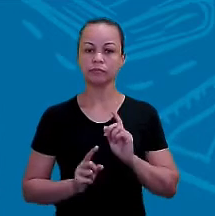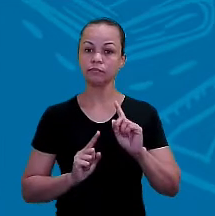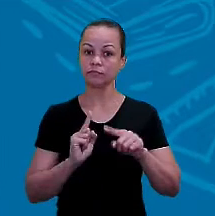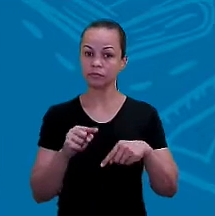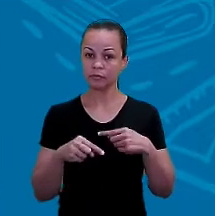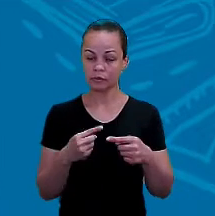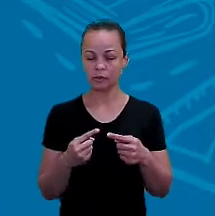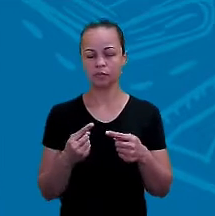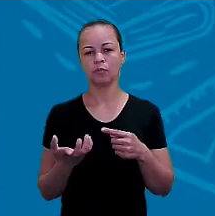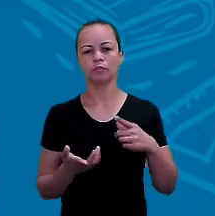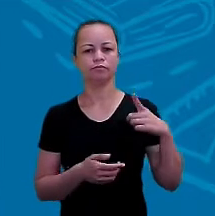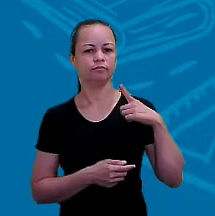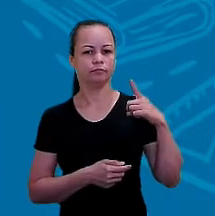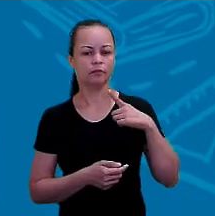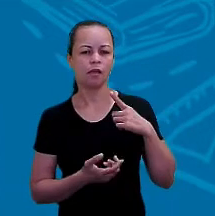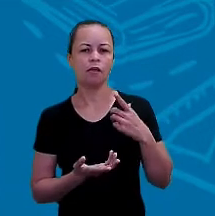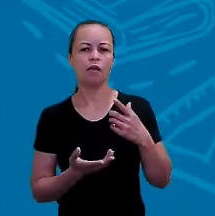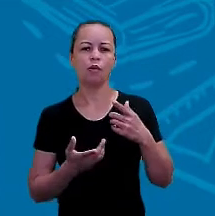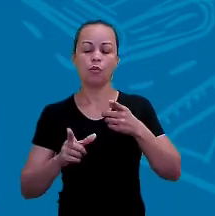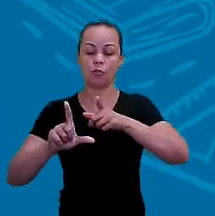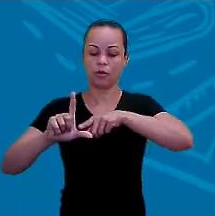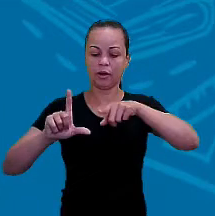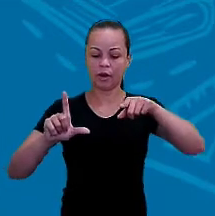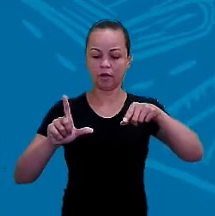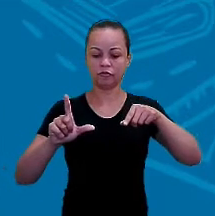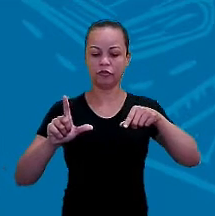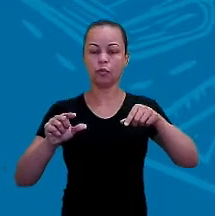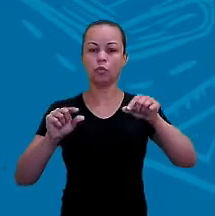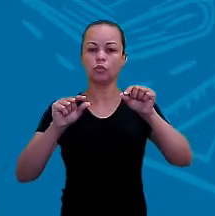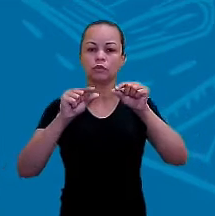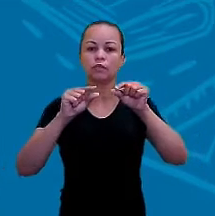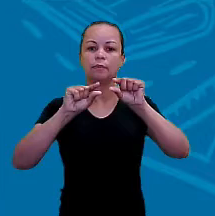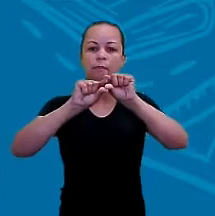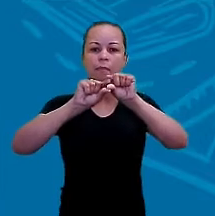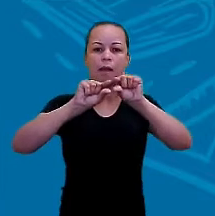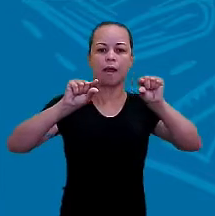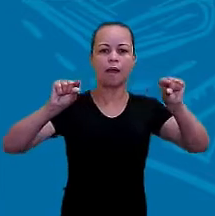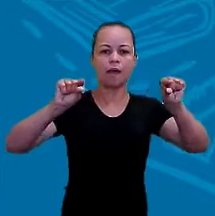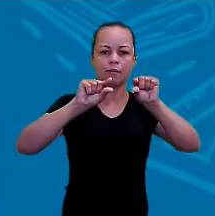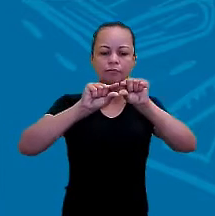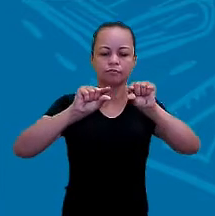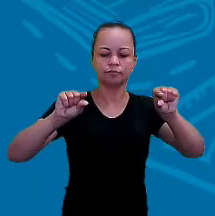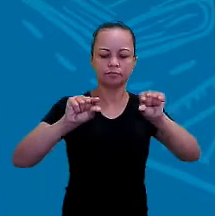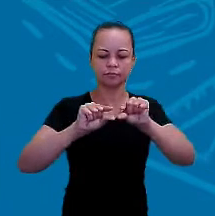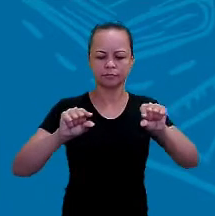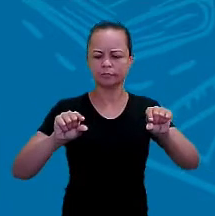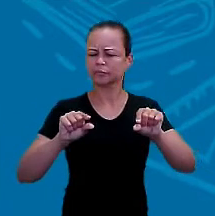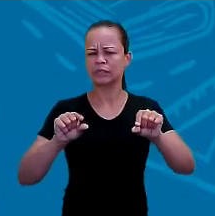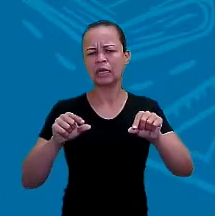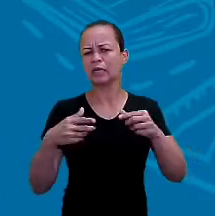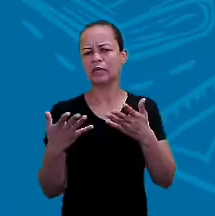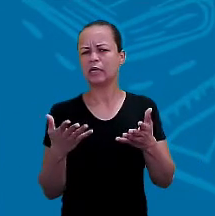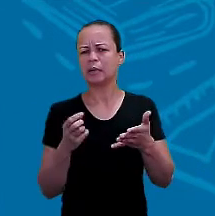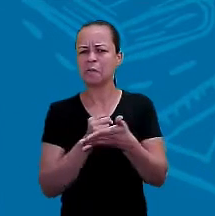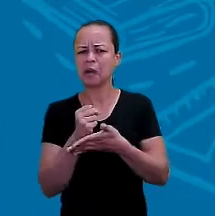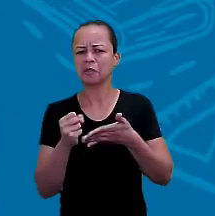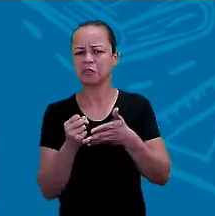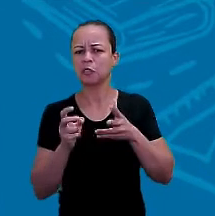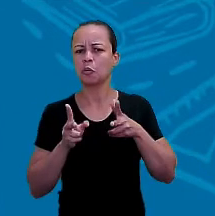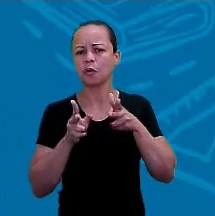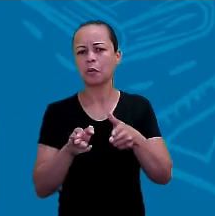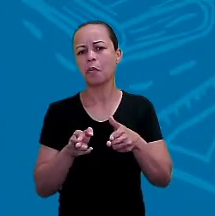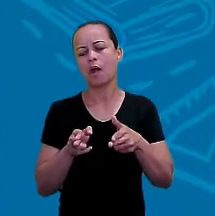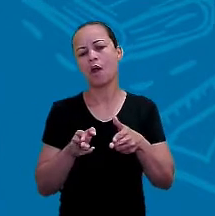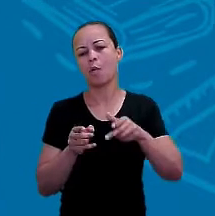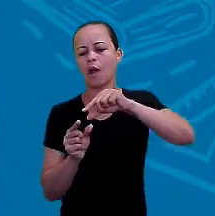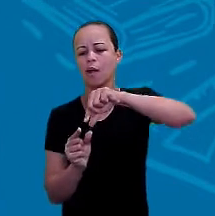Depois, eu vou ter o gráfico de barra, tá? E eles possuem basicamente a mesma função dos gráficos de